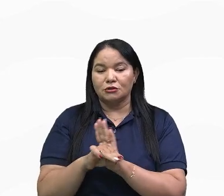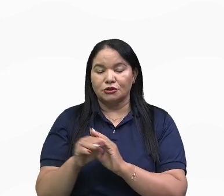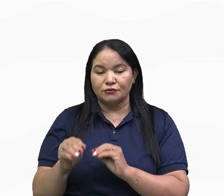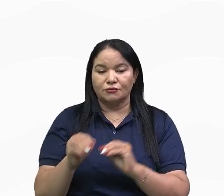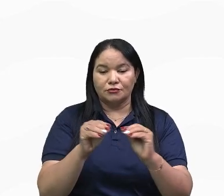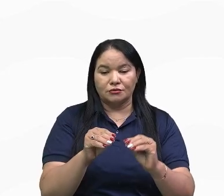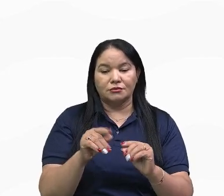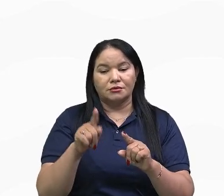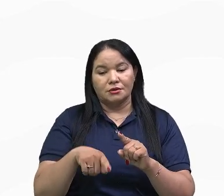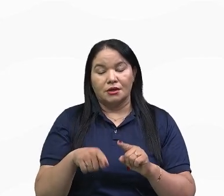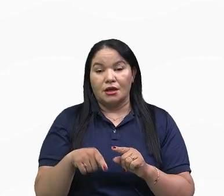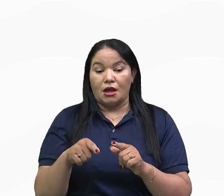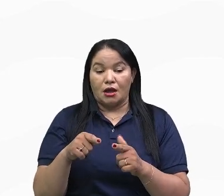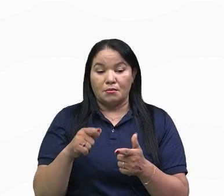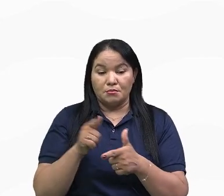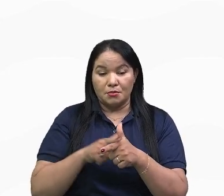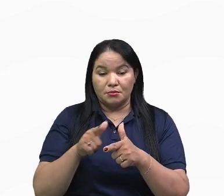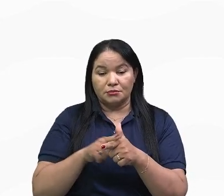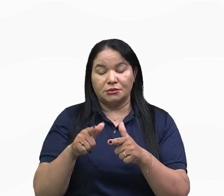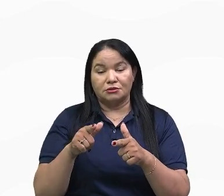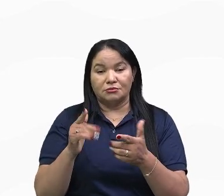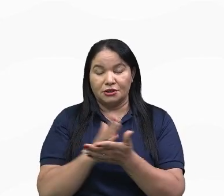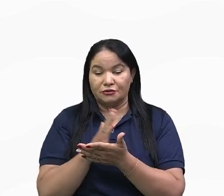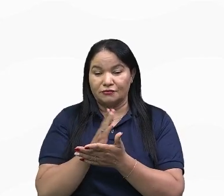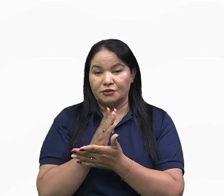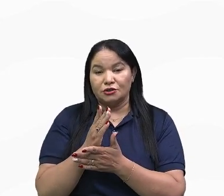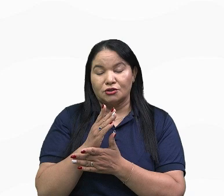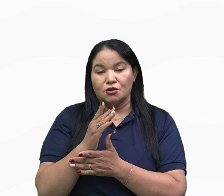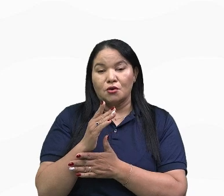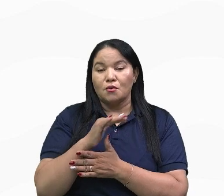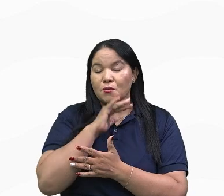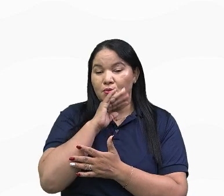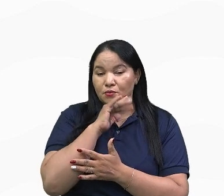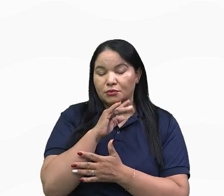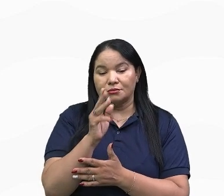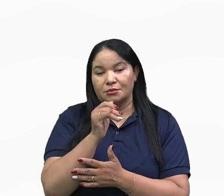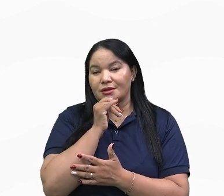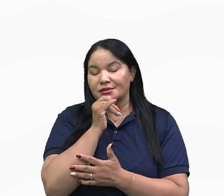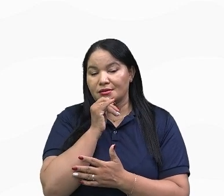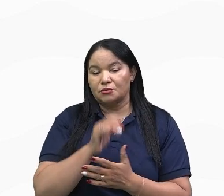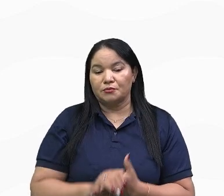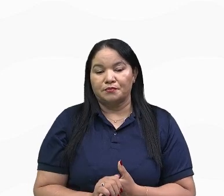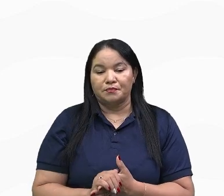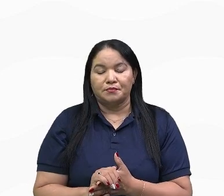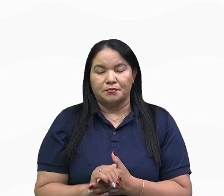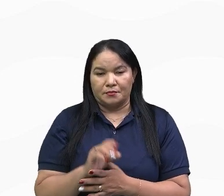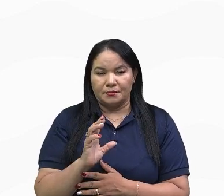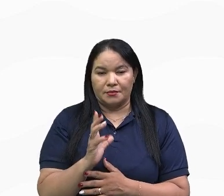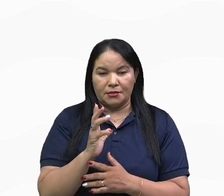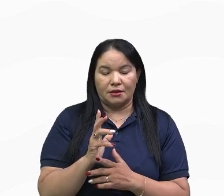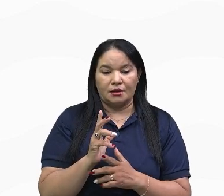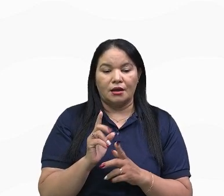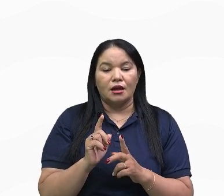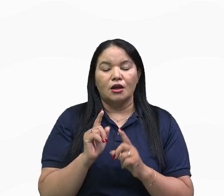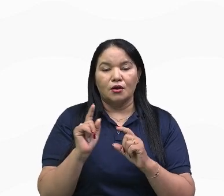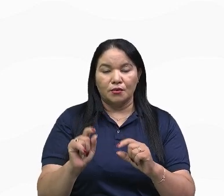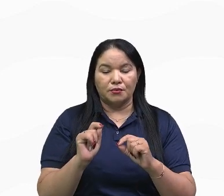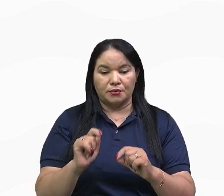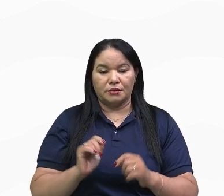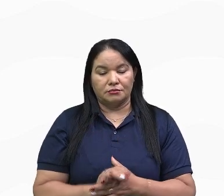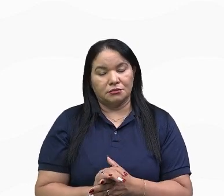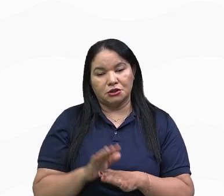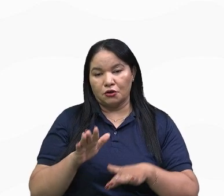que motiva a saída. Muitas vezes é assim, né, que funciona. Por exemplo, então, quais são essas condições? Por exemplo, a